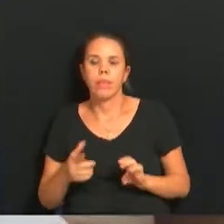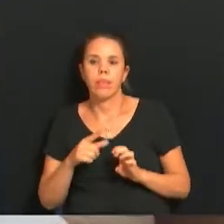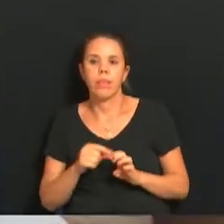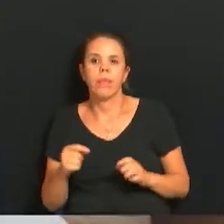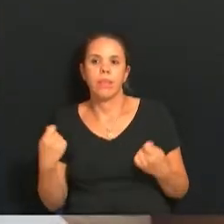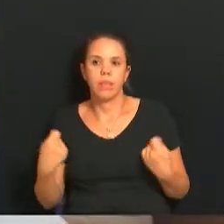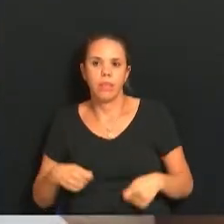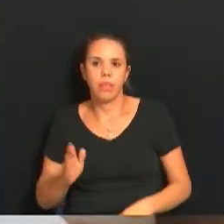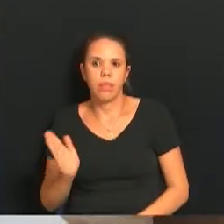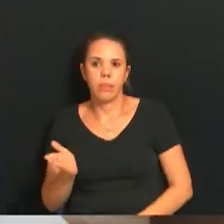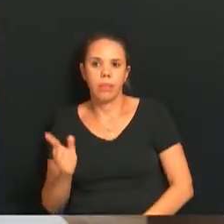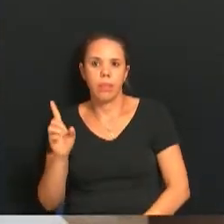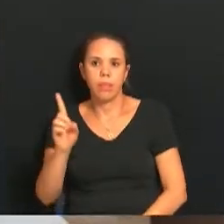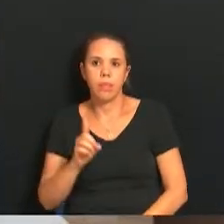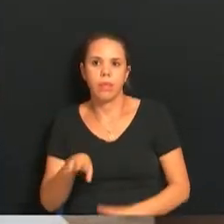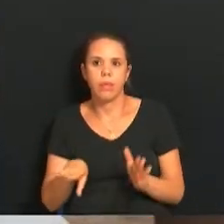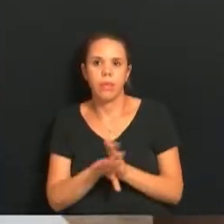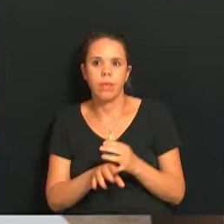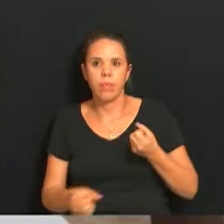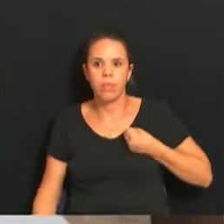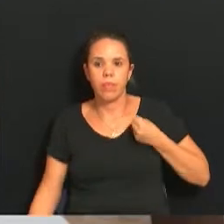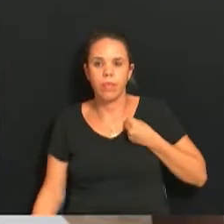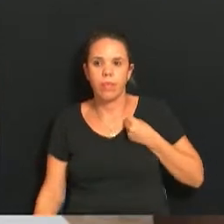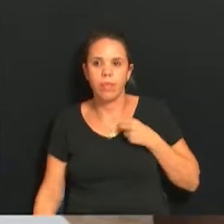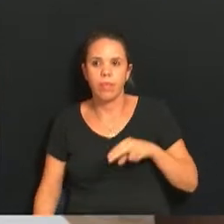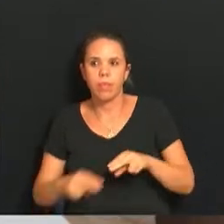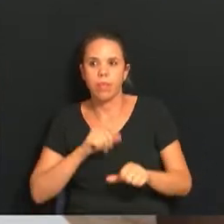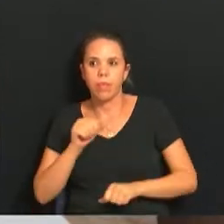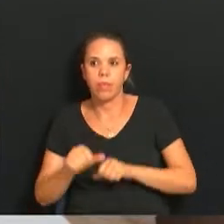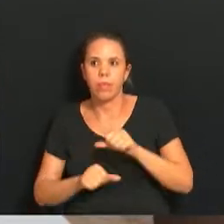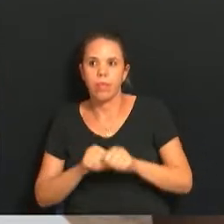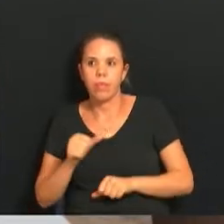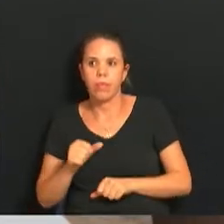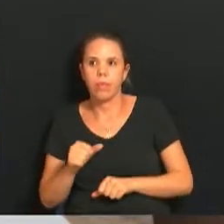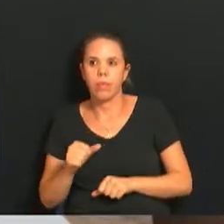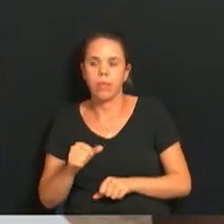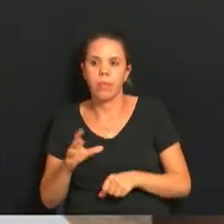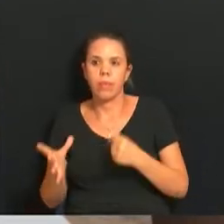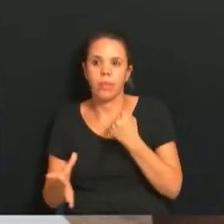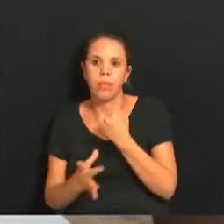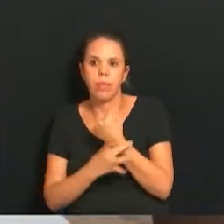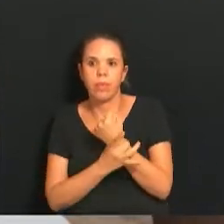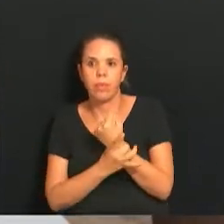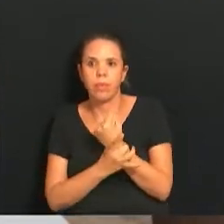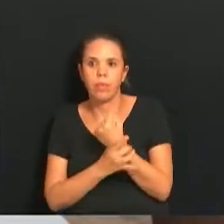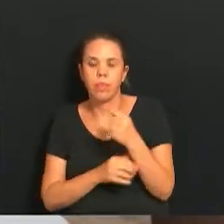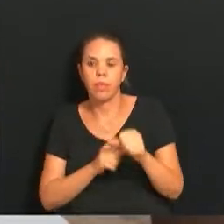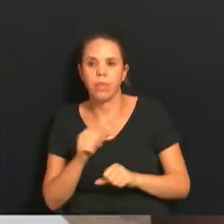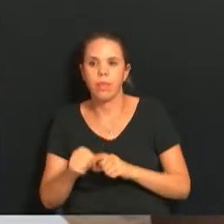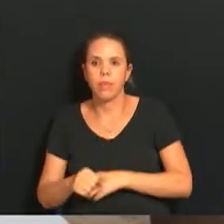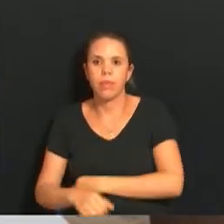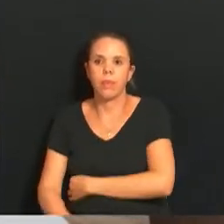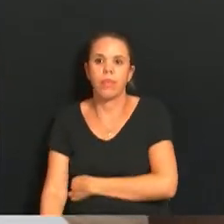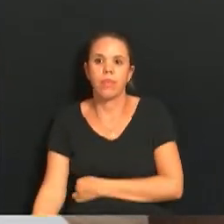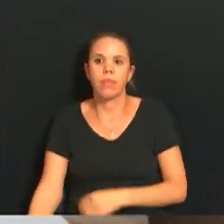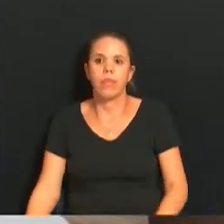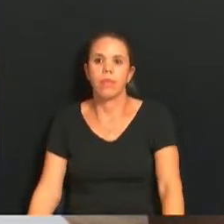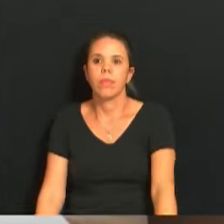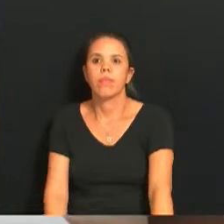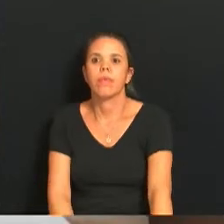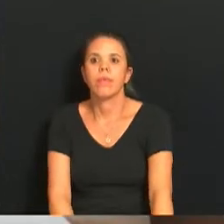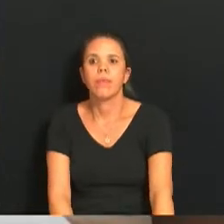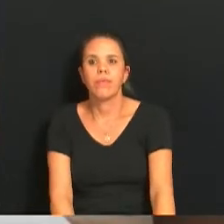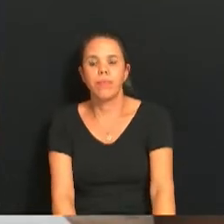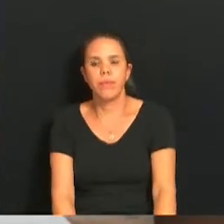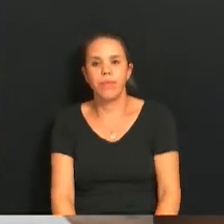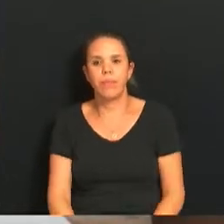já deve chegar com o número, por conta das mudanças de níveis de segurança. Devido a essa mudança mesmo, pelo nível de segurança, tá, do